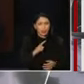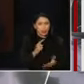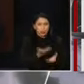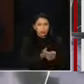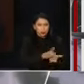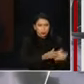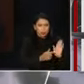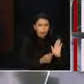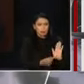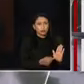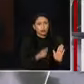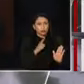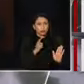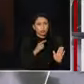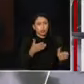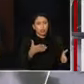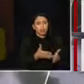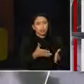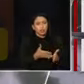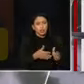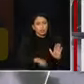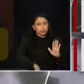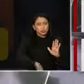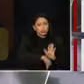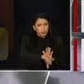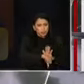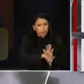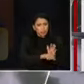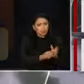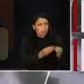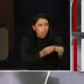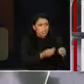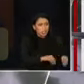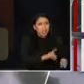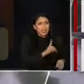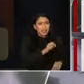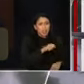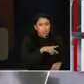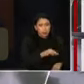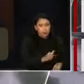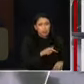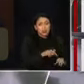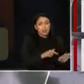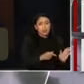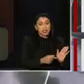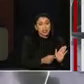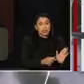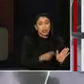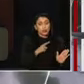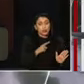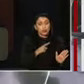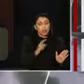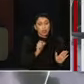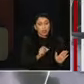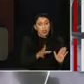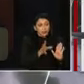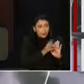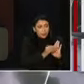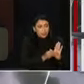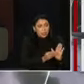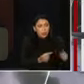autos, impede, assim, que o crime de dano qualificado seja acumulado em concurso material com os crimes